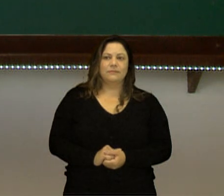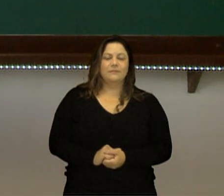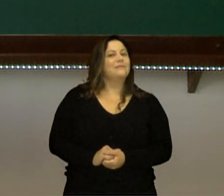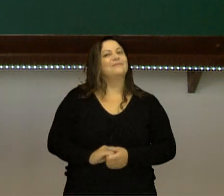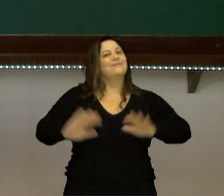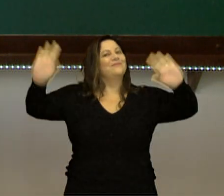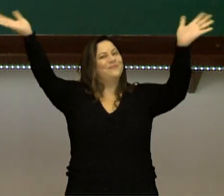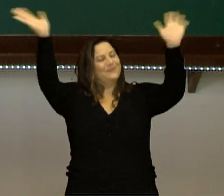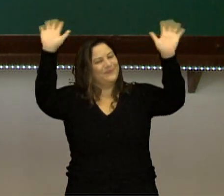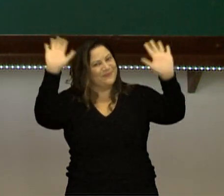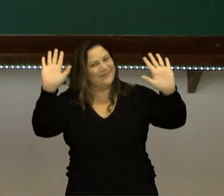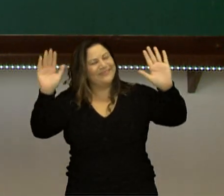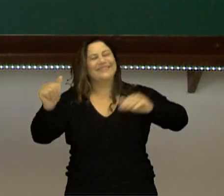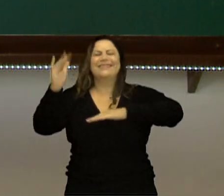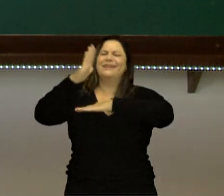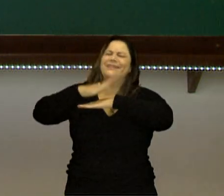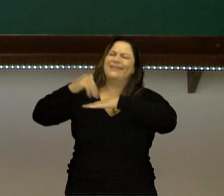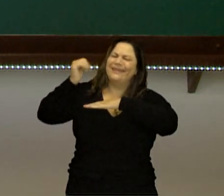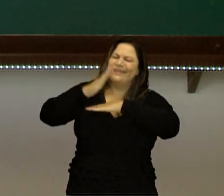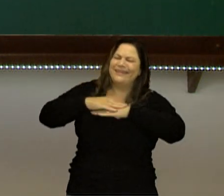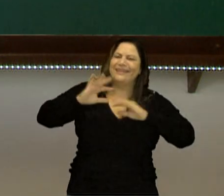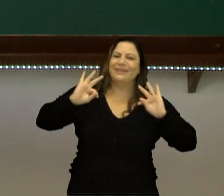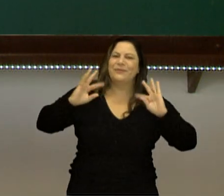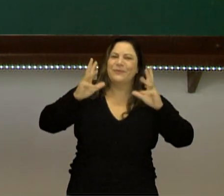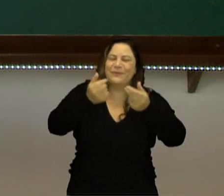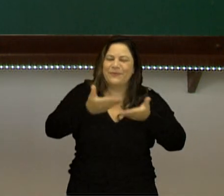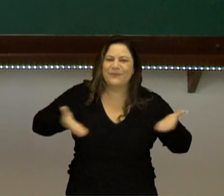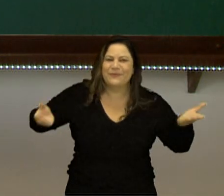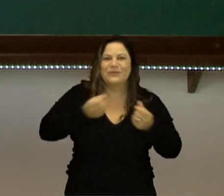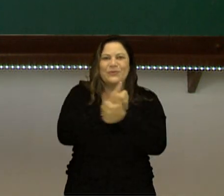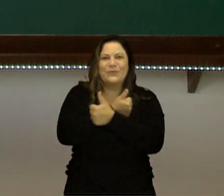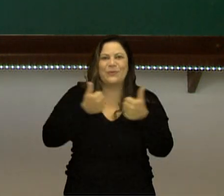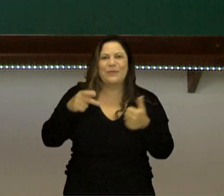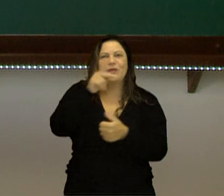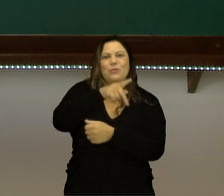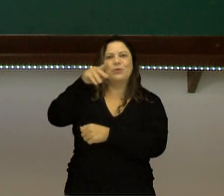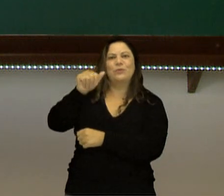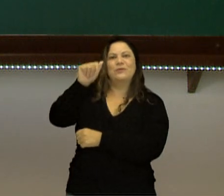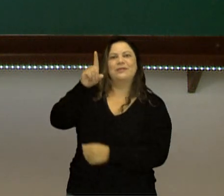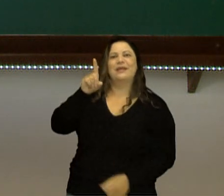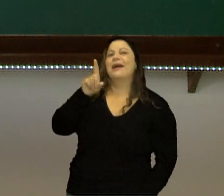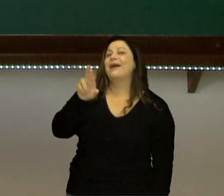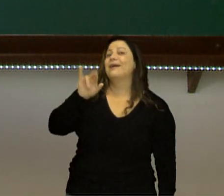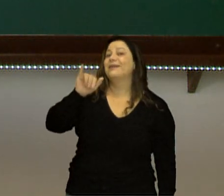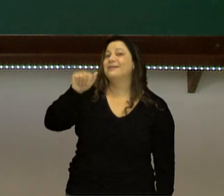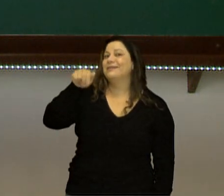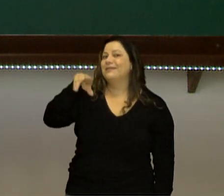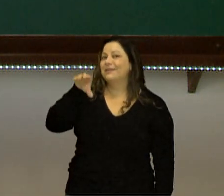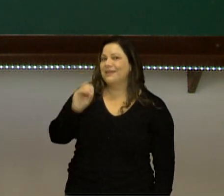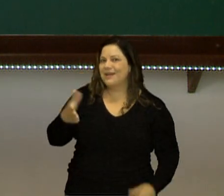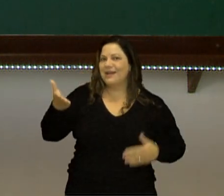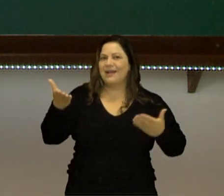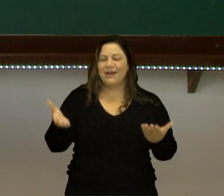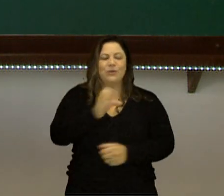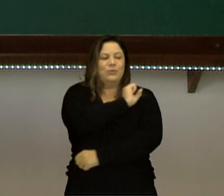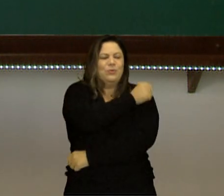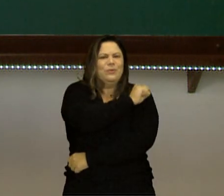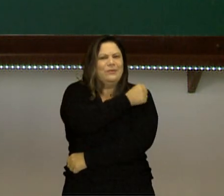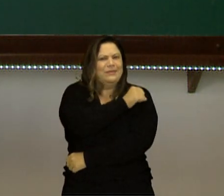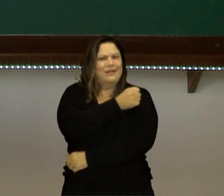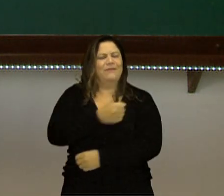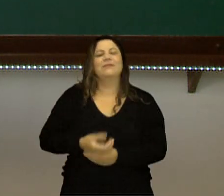Salve, salve, meu querido! Salve, salve, minha querida! Tudo bem com você? Professor Adriano na área, 8º ano,